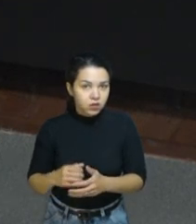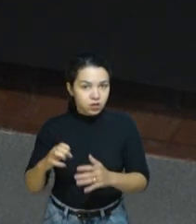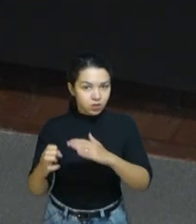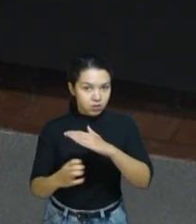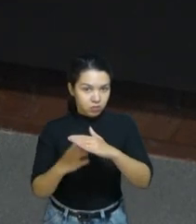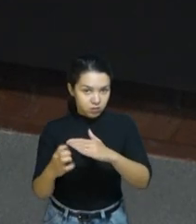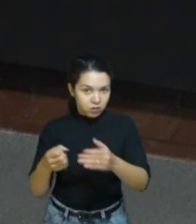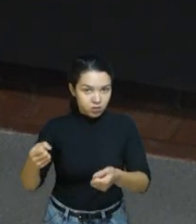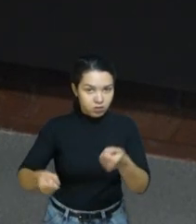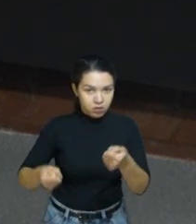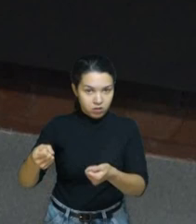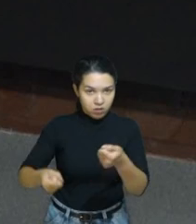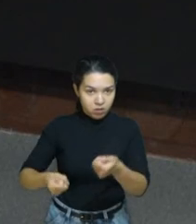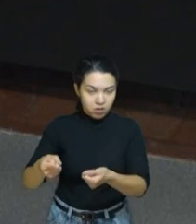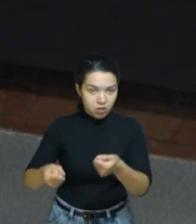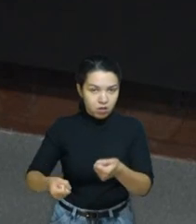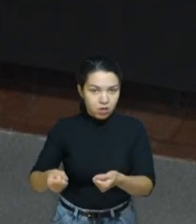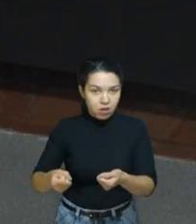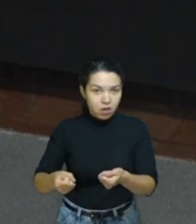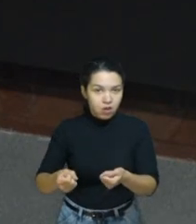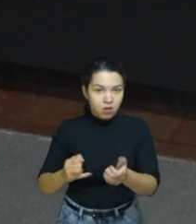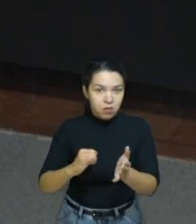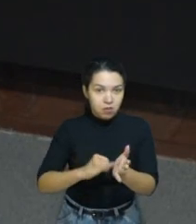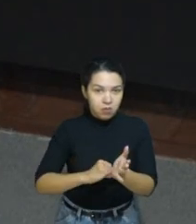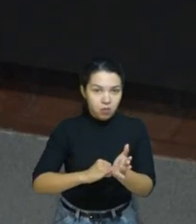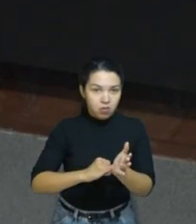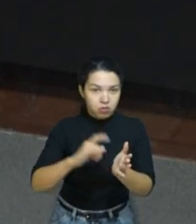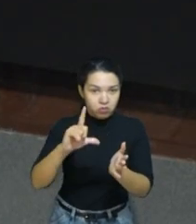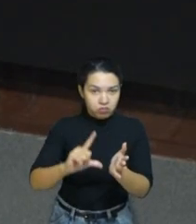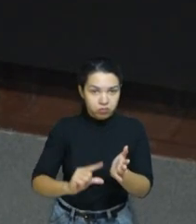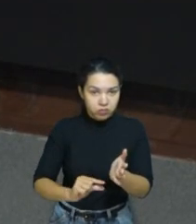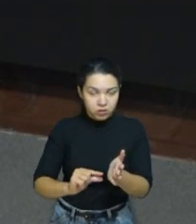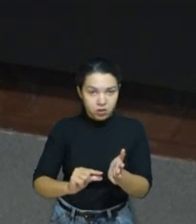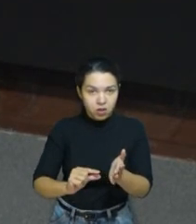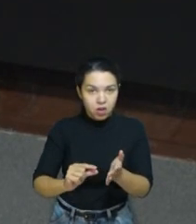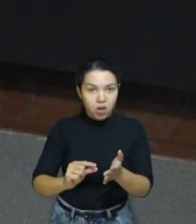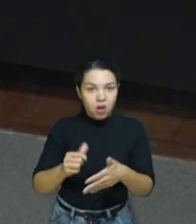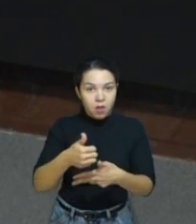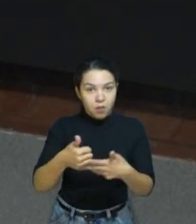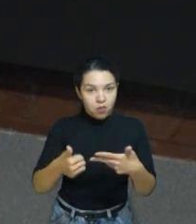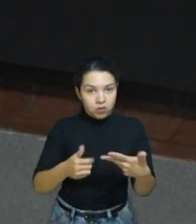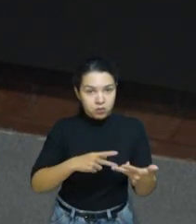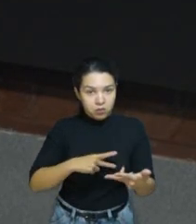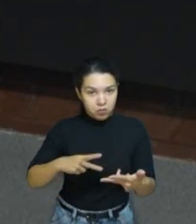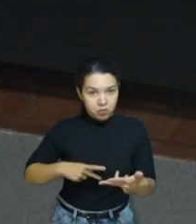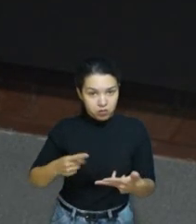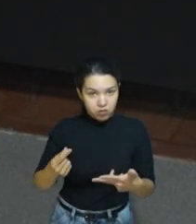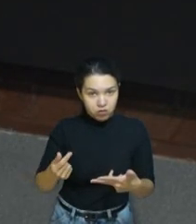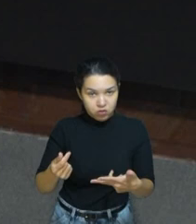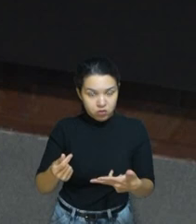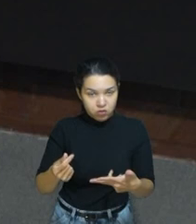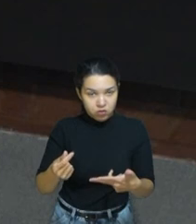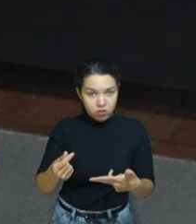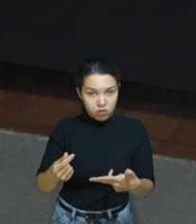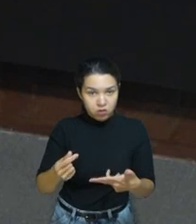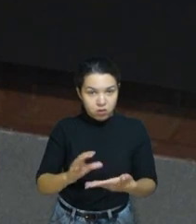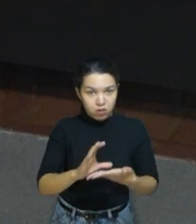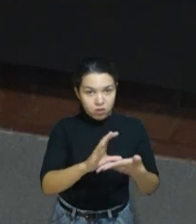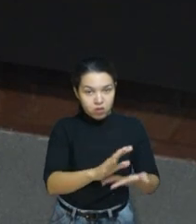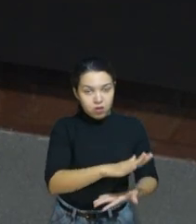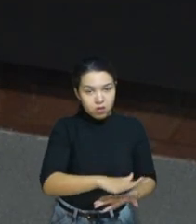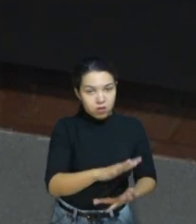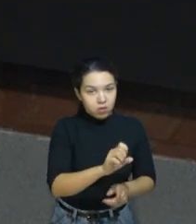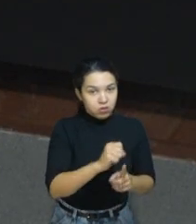automobilística, é um troço doido, isenta, e aí o poder público cada vez com menos dinheiro para investir no aspecto